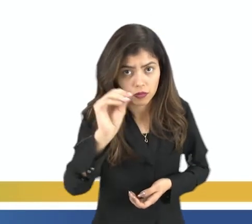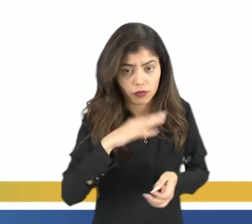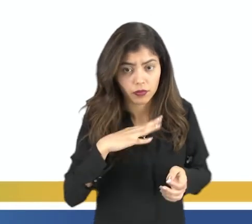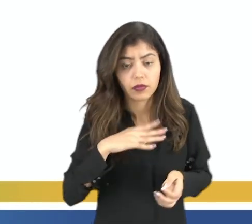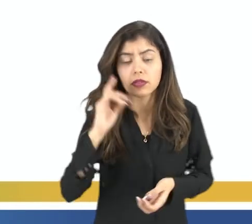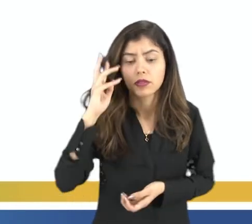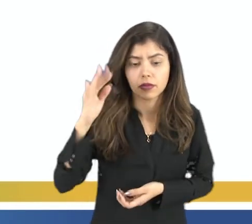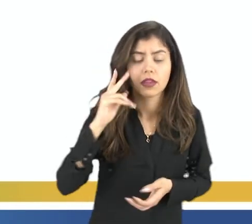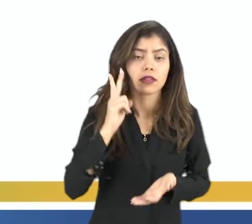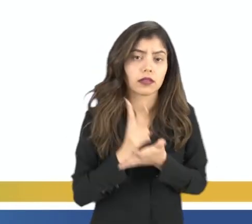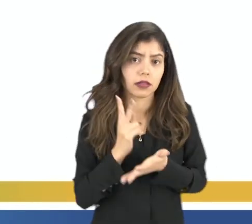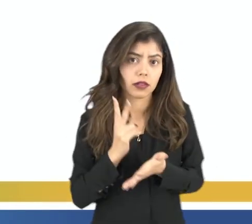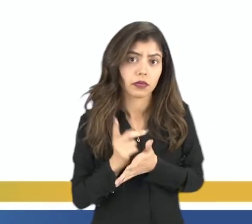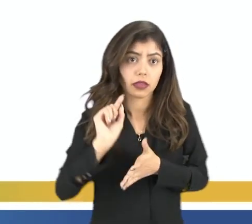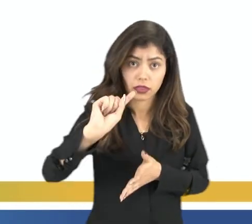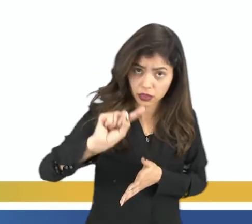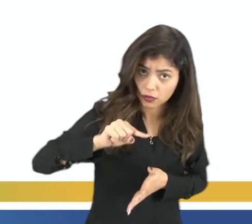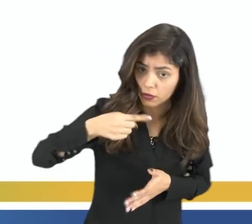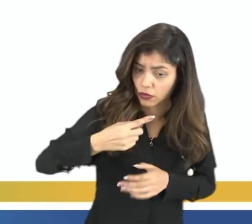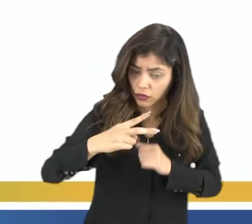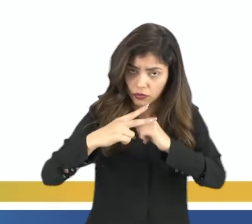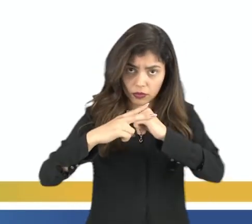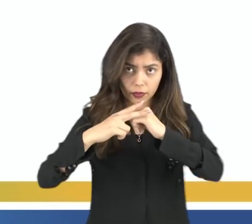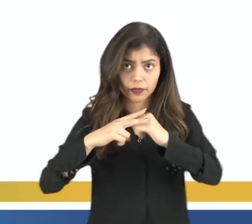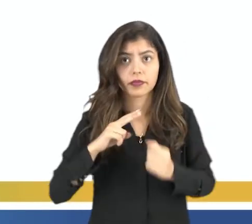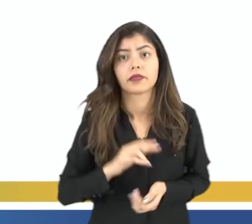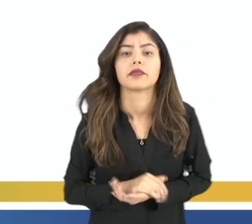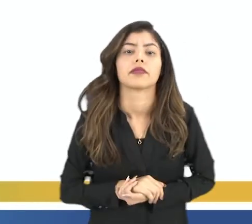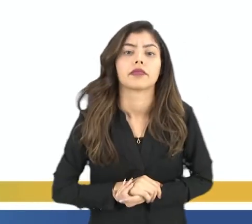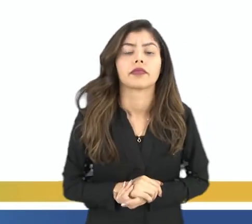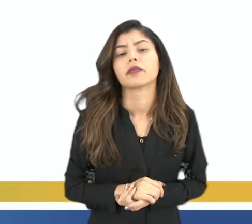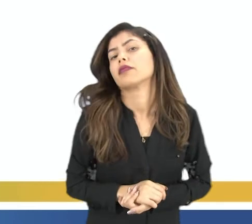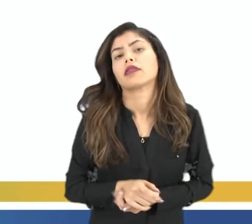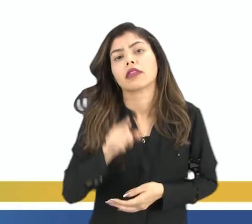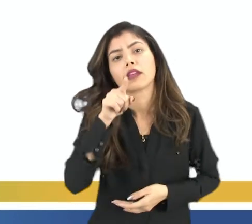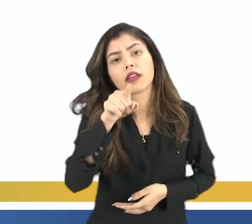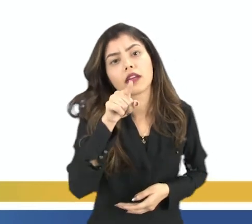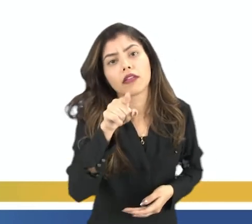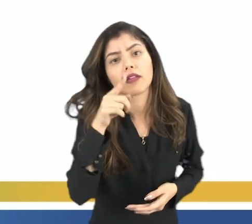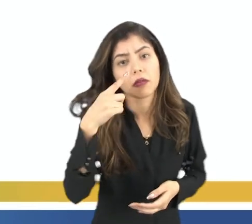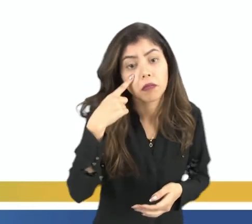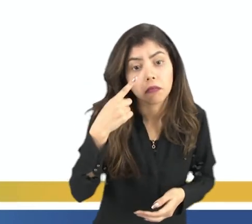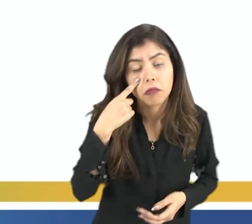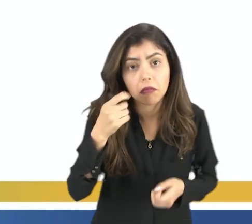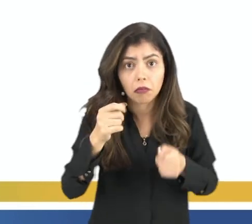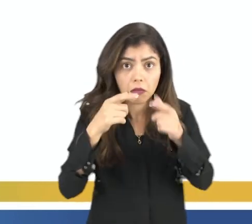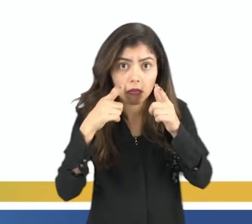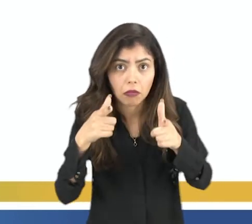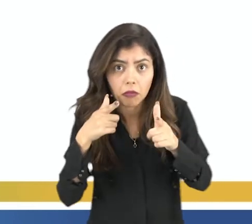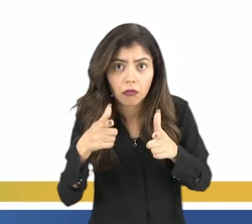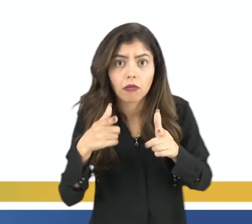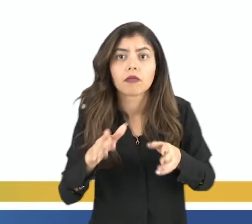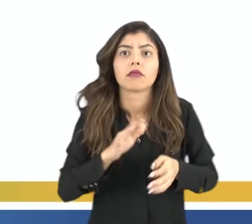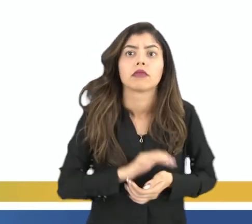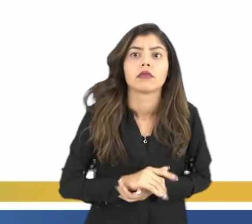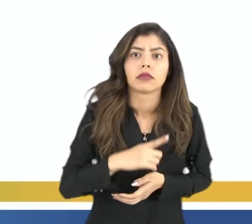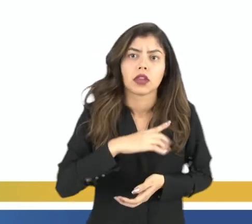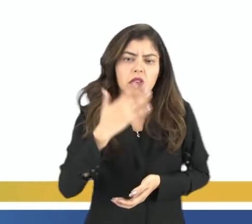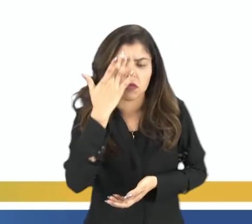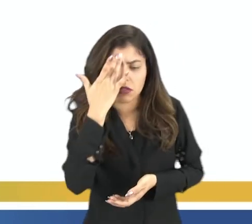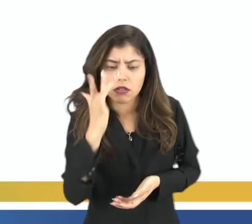ele sempre vem depois do verbo, tá? Então, se você de cara, né,